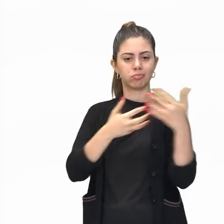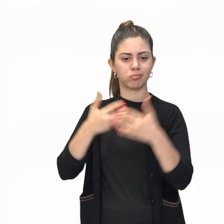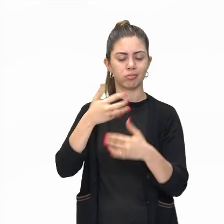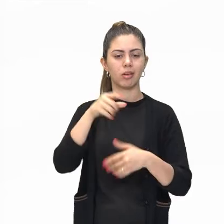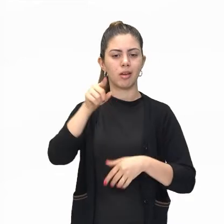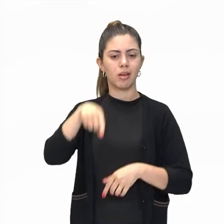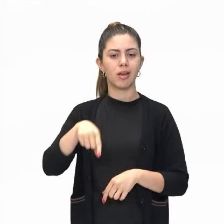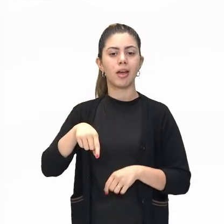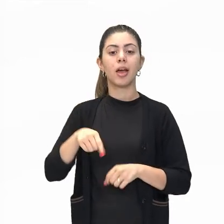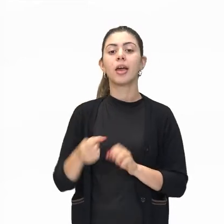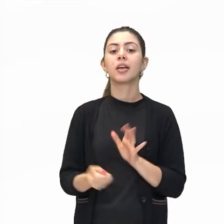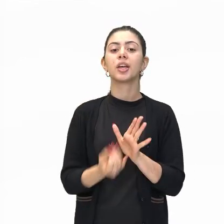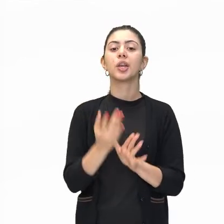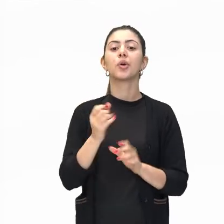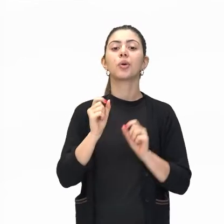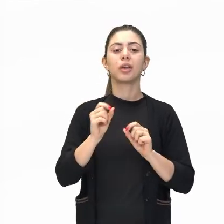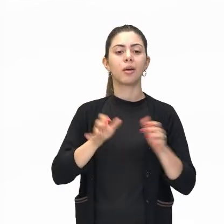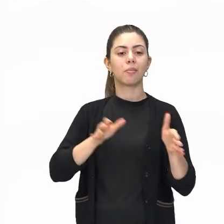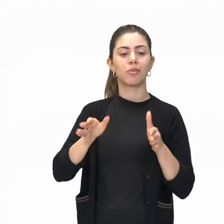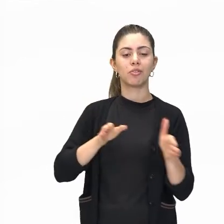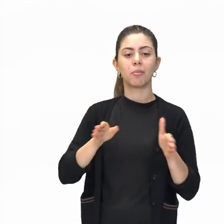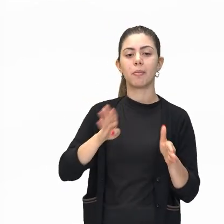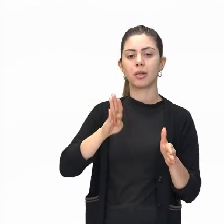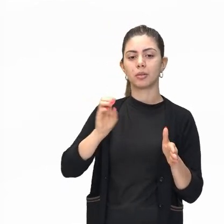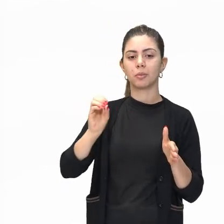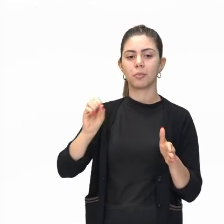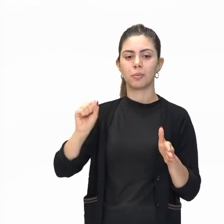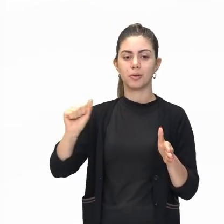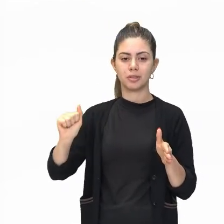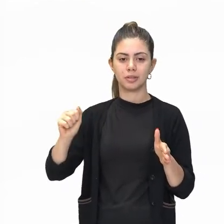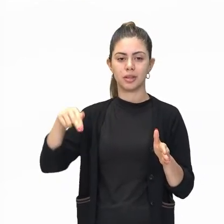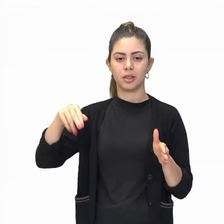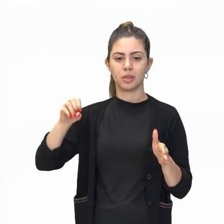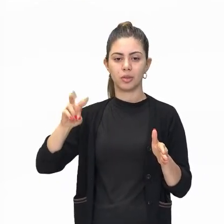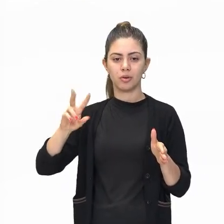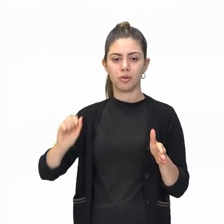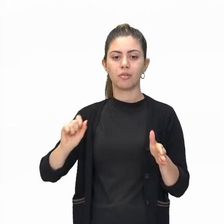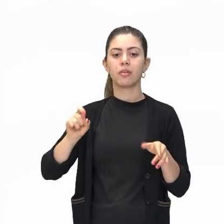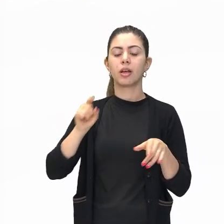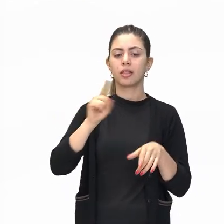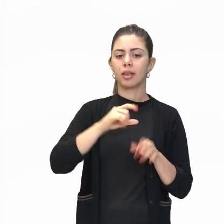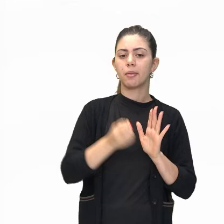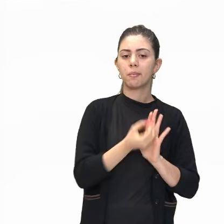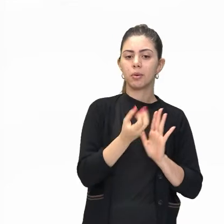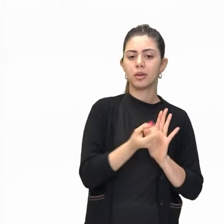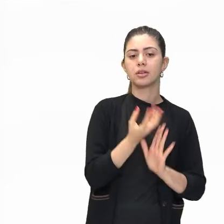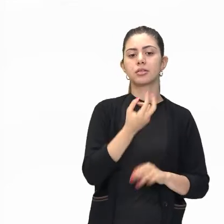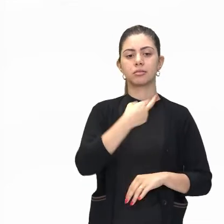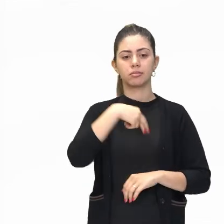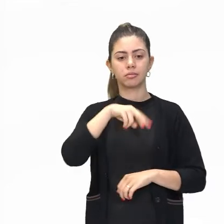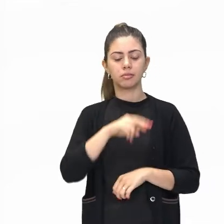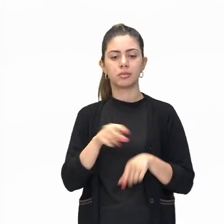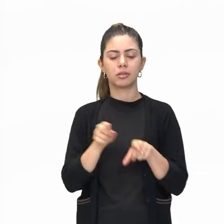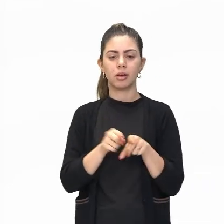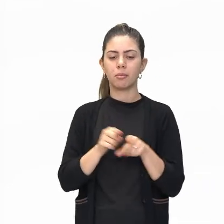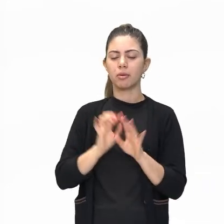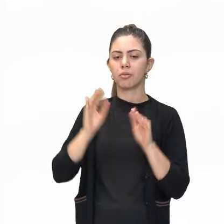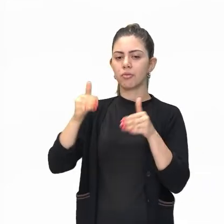movimento Bossa Nova, poesias com misticismo religioso, figura feminina e